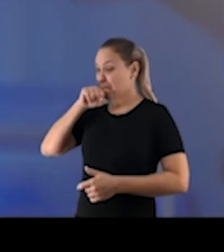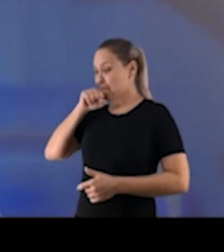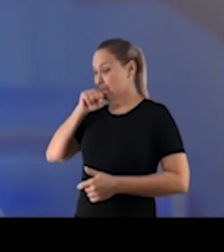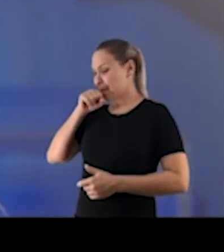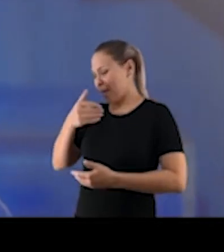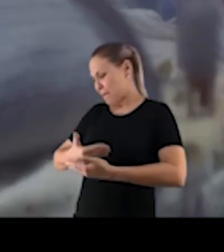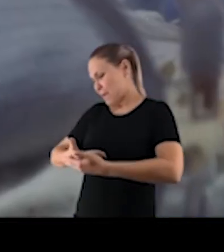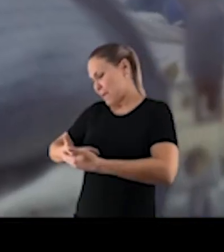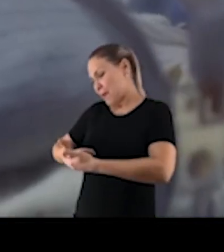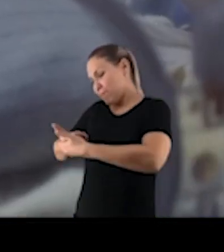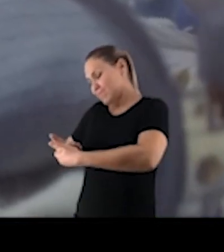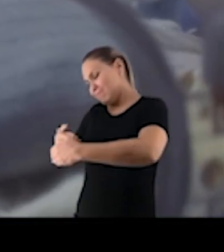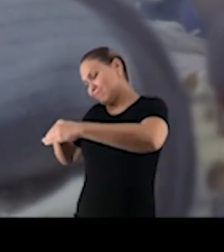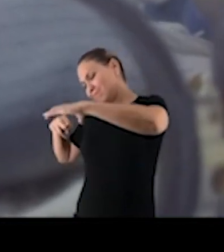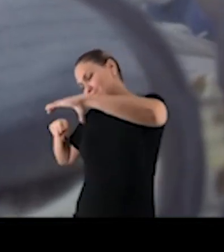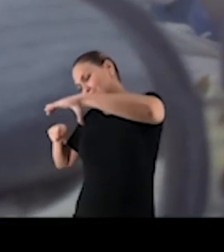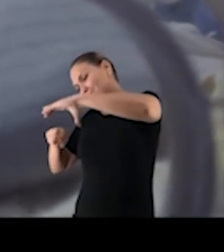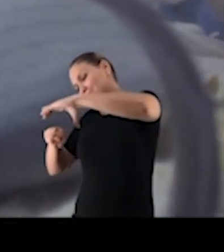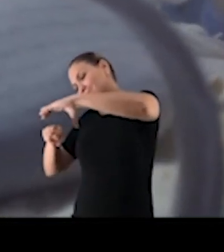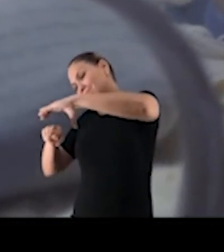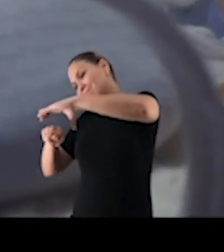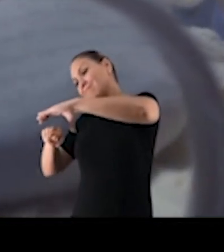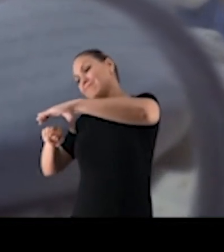seus bebês na incubadora.